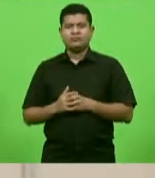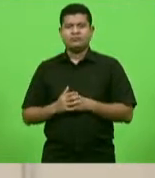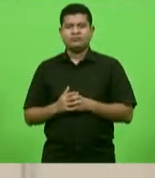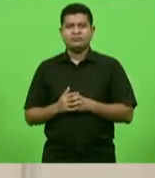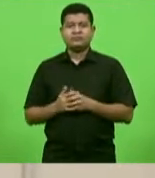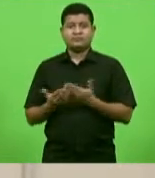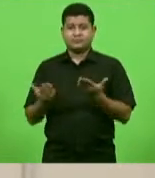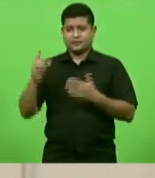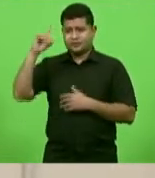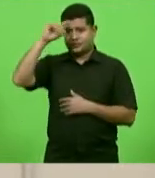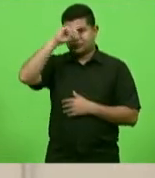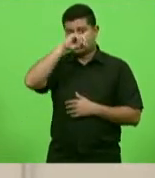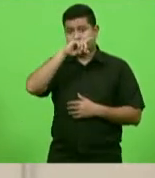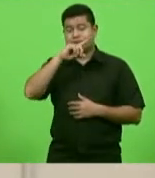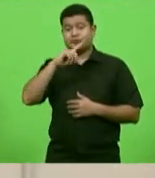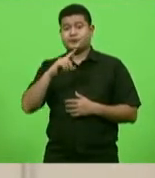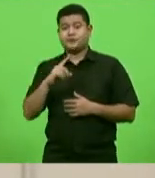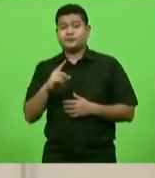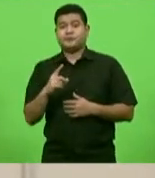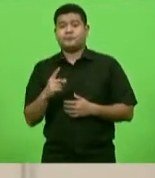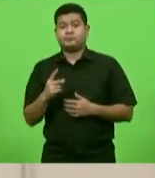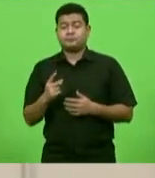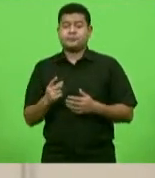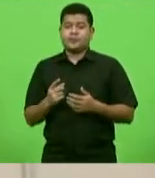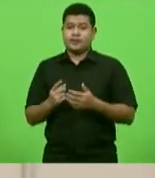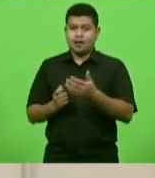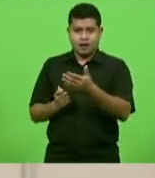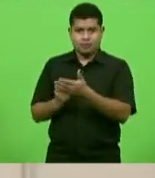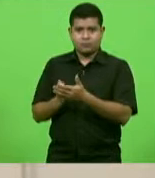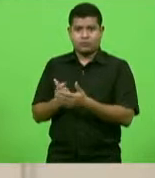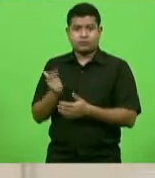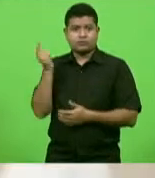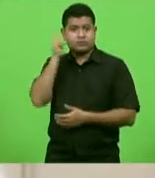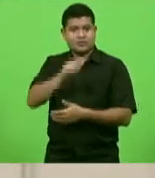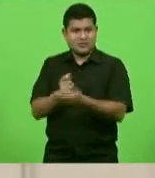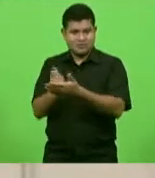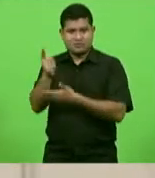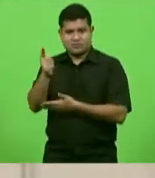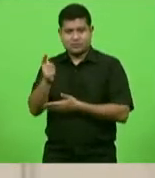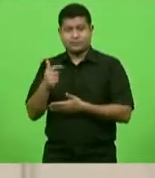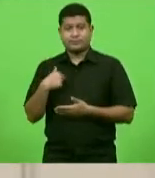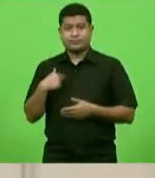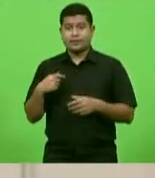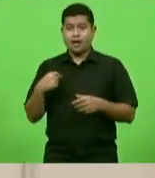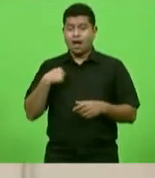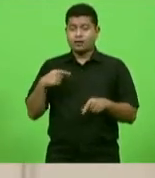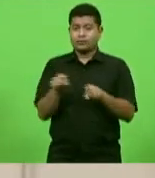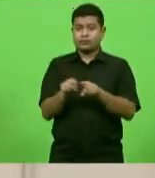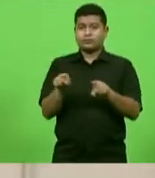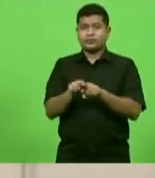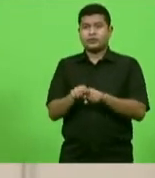das dificuldades nessas compras. E eu também vou me permitir